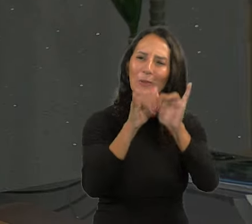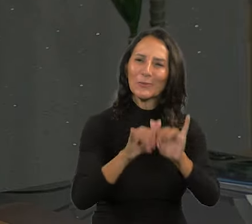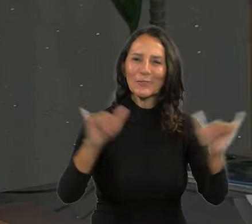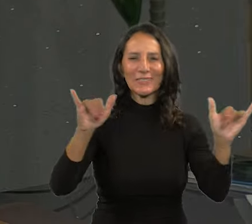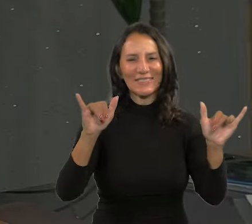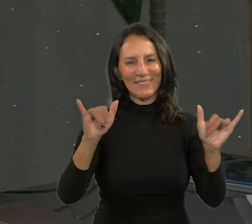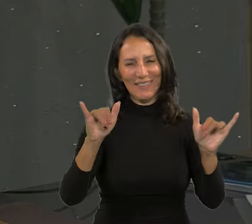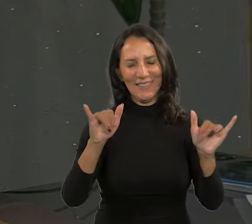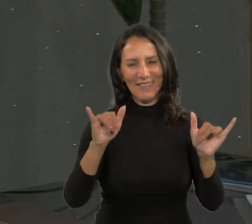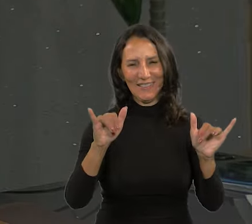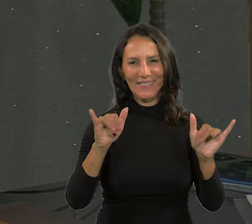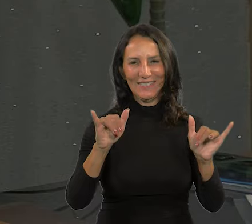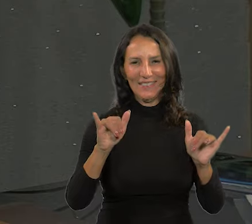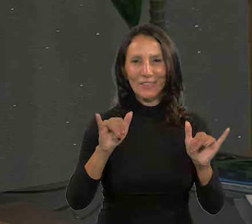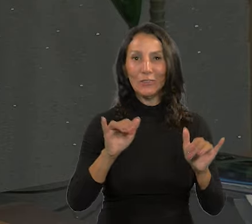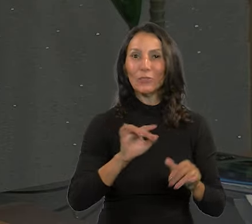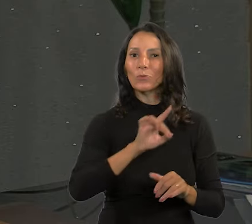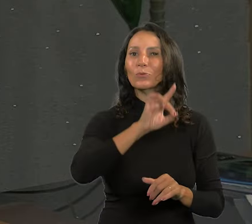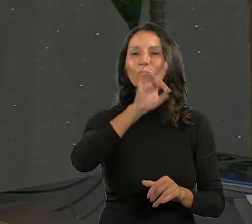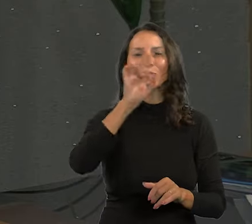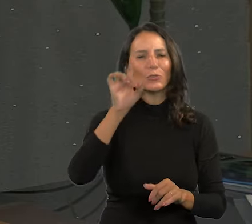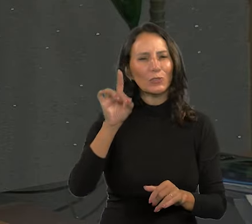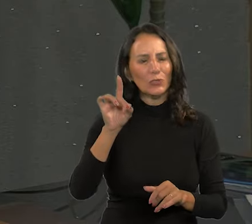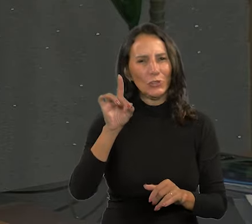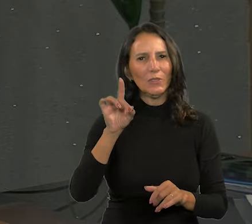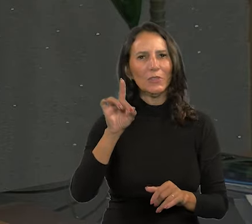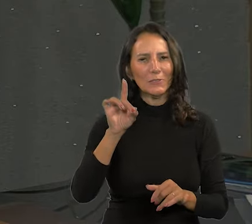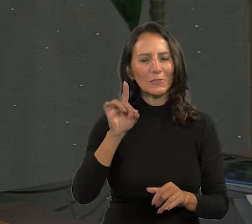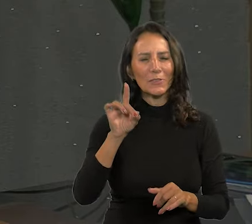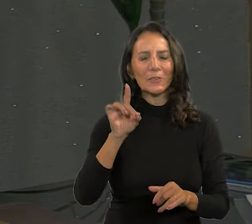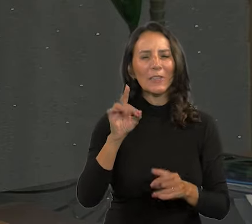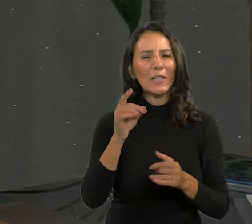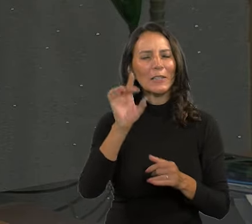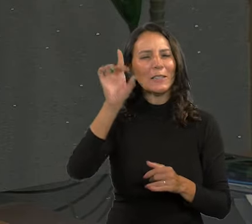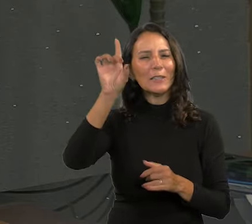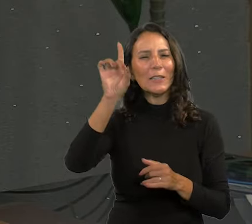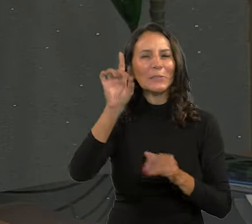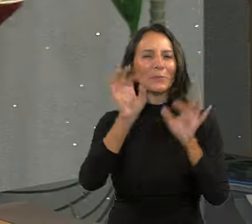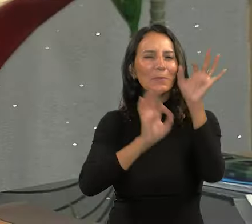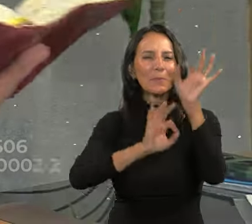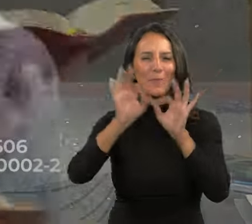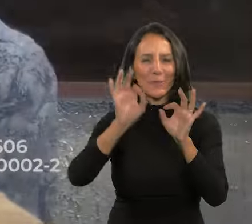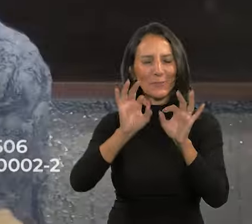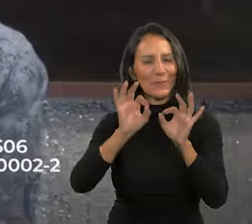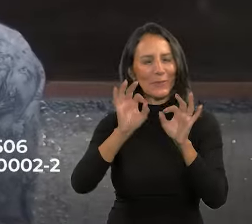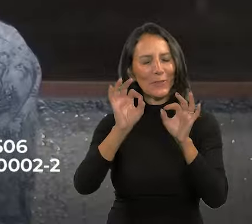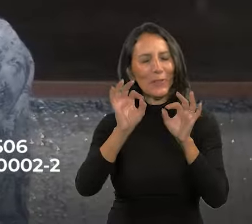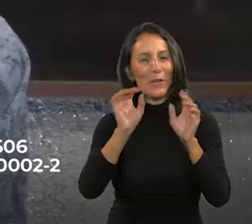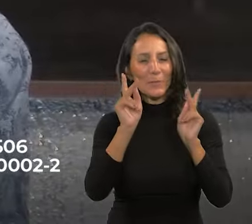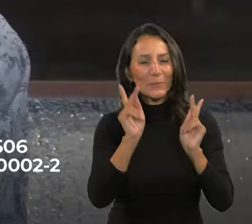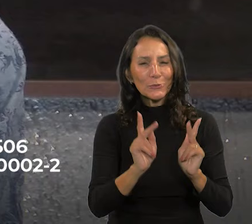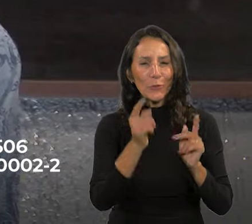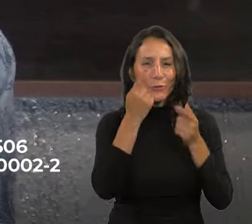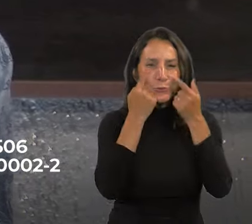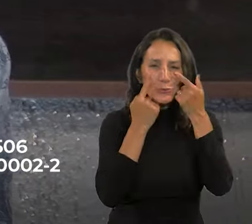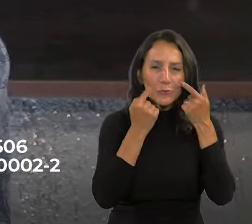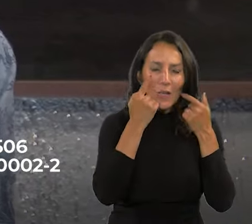o dia da vingança do nosso Deus e a consolar todos os que choram. Todos os